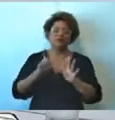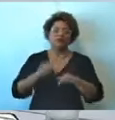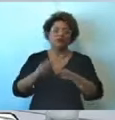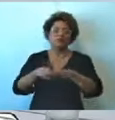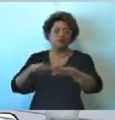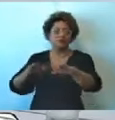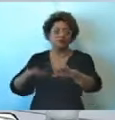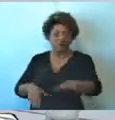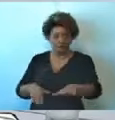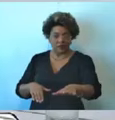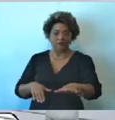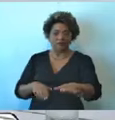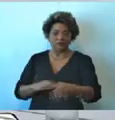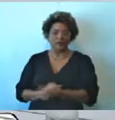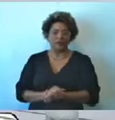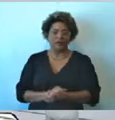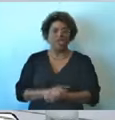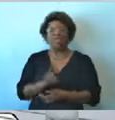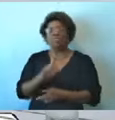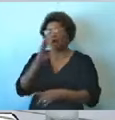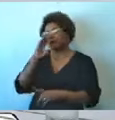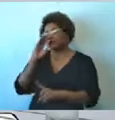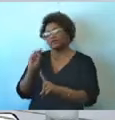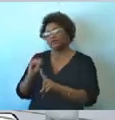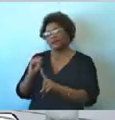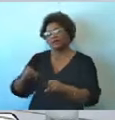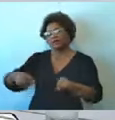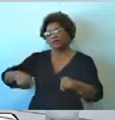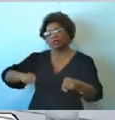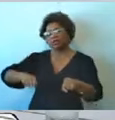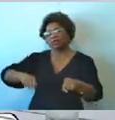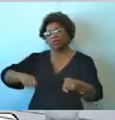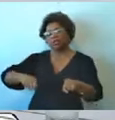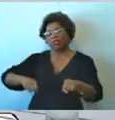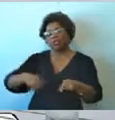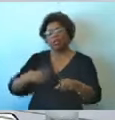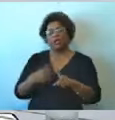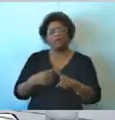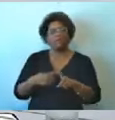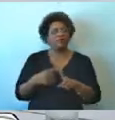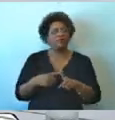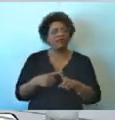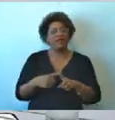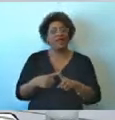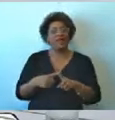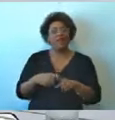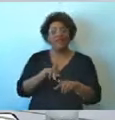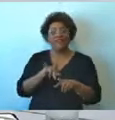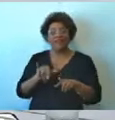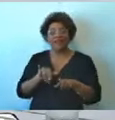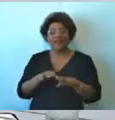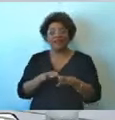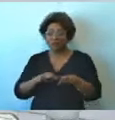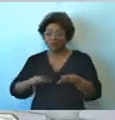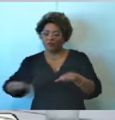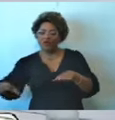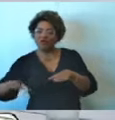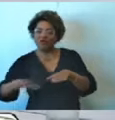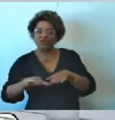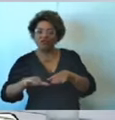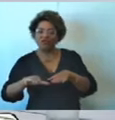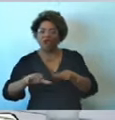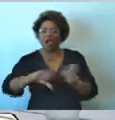para o canto. Até na hora de mudar de faixa, o motoqueiro pode ir arredando e vai espremendo a gente o máximo possível. Isso